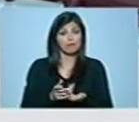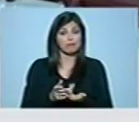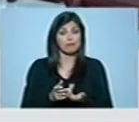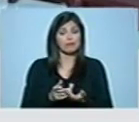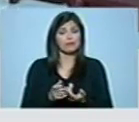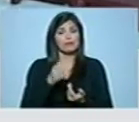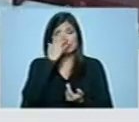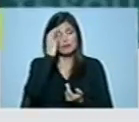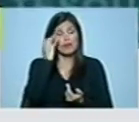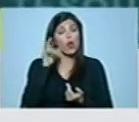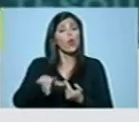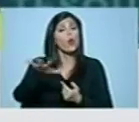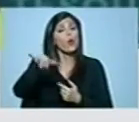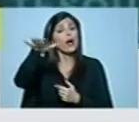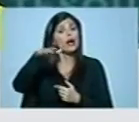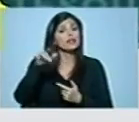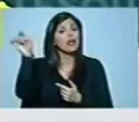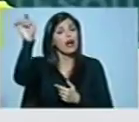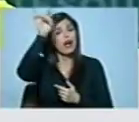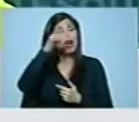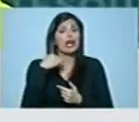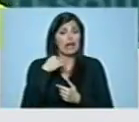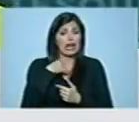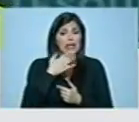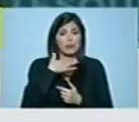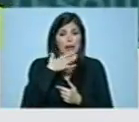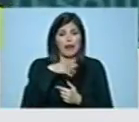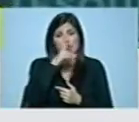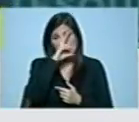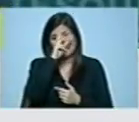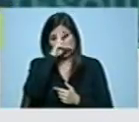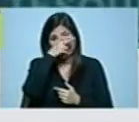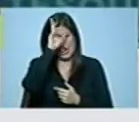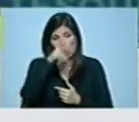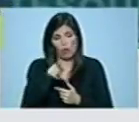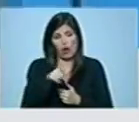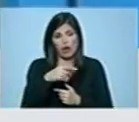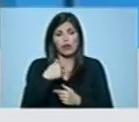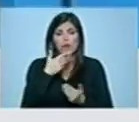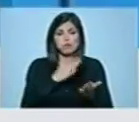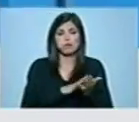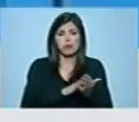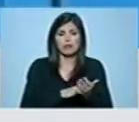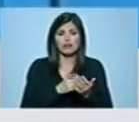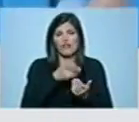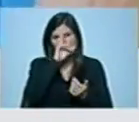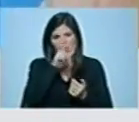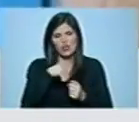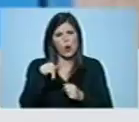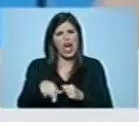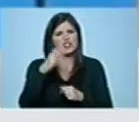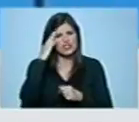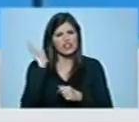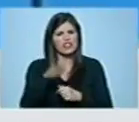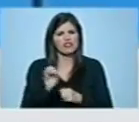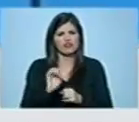Noutros pontos do país utilizam-se carnes brancas, frango, não é? Sim, eu também, no restaurante eu ponho frango, mas eu aqui achei que não devia trazer